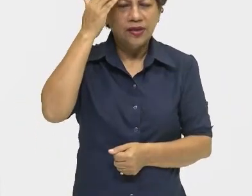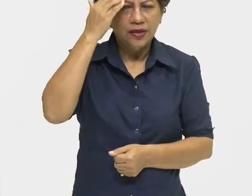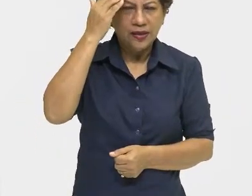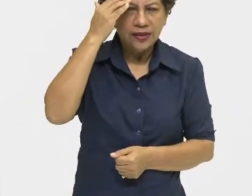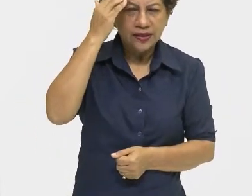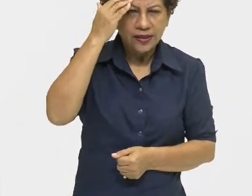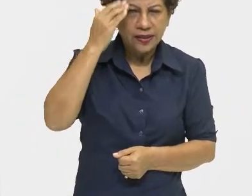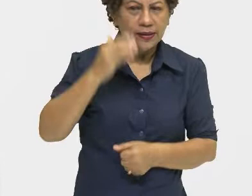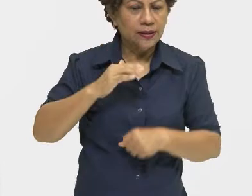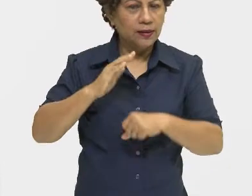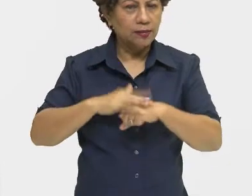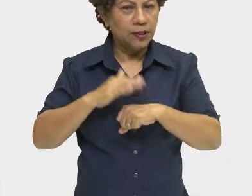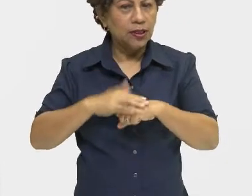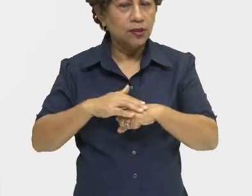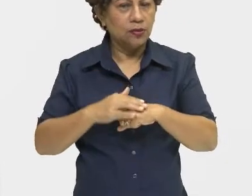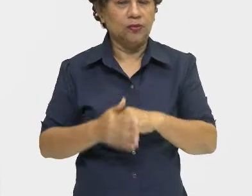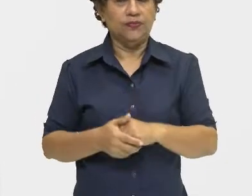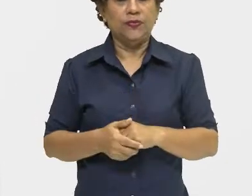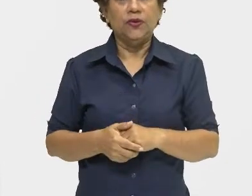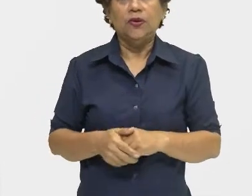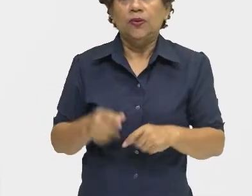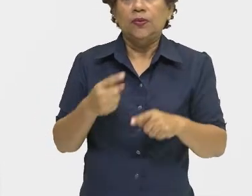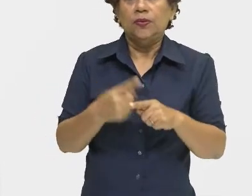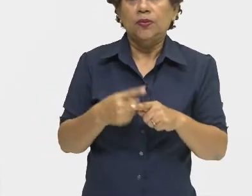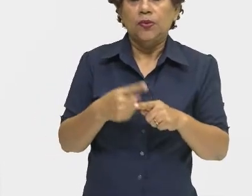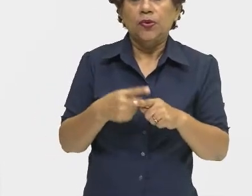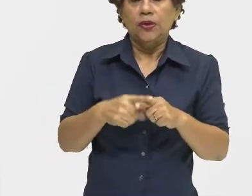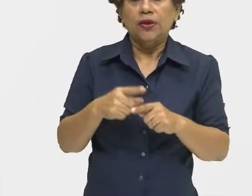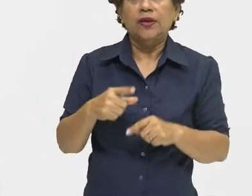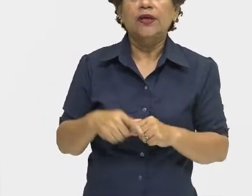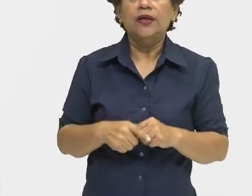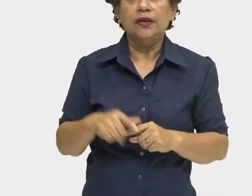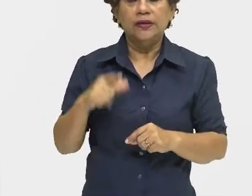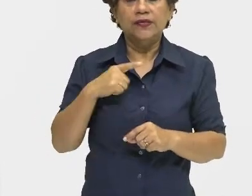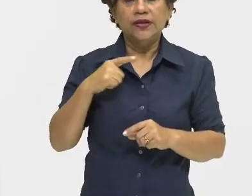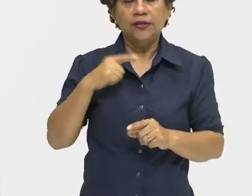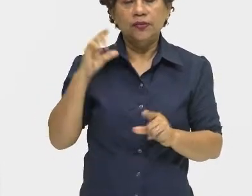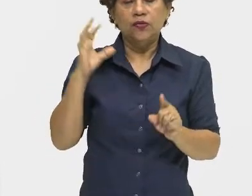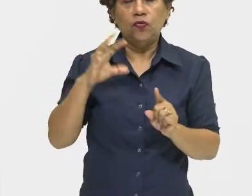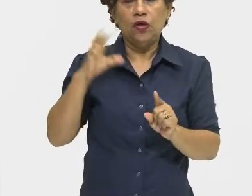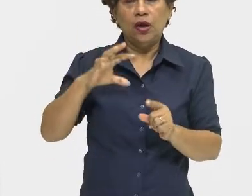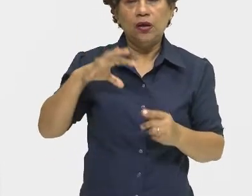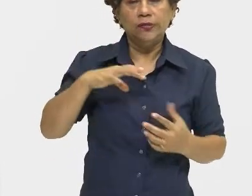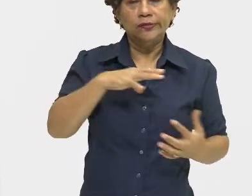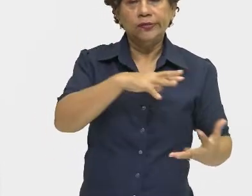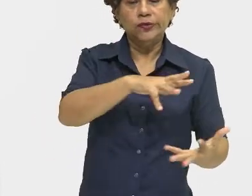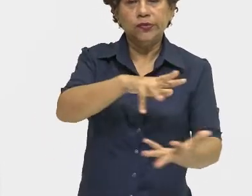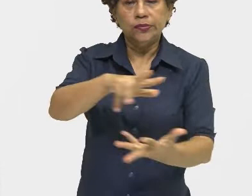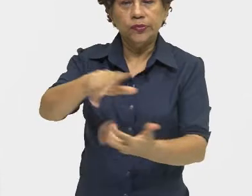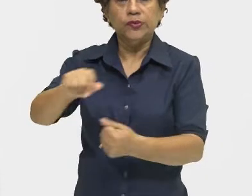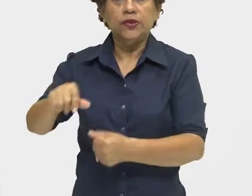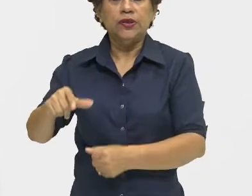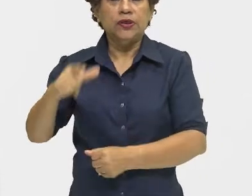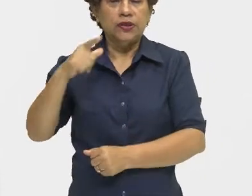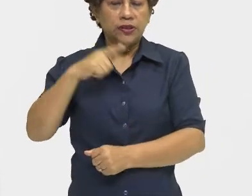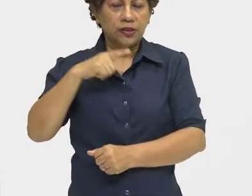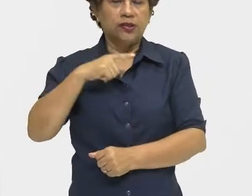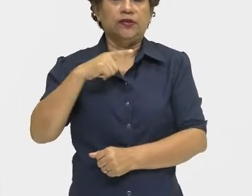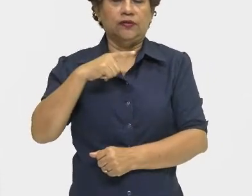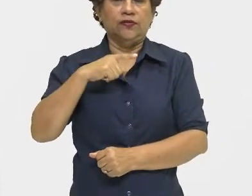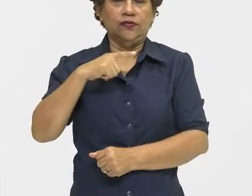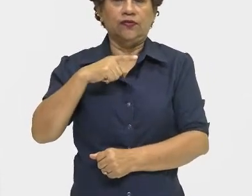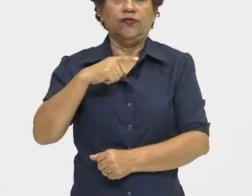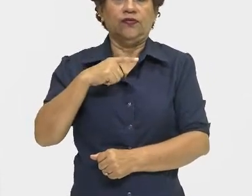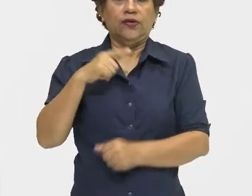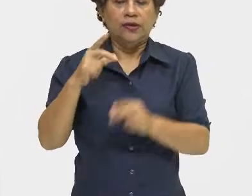estática, tampouco isenta das influências do mundo, e que esta, por sua vez, reflete, reproduz e